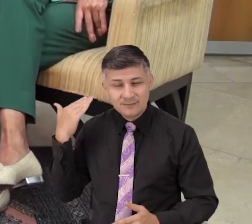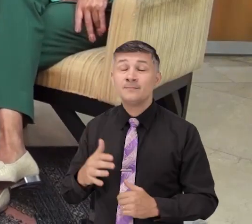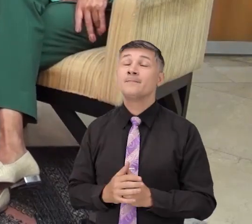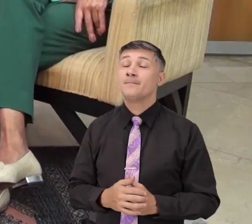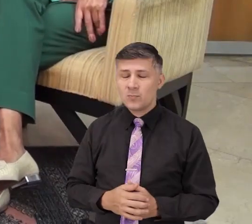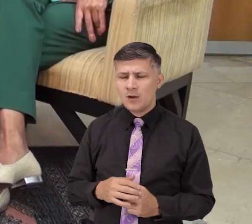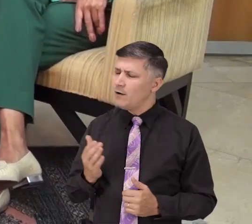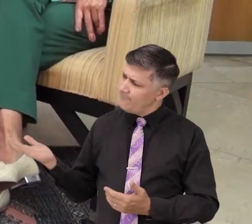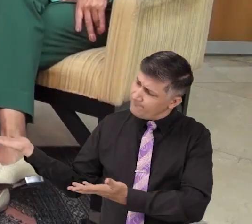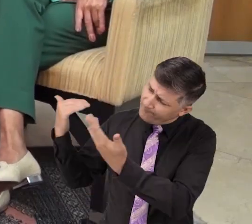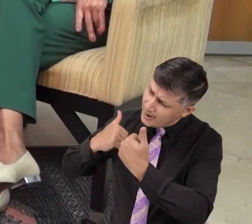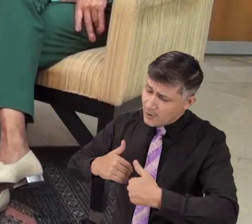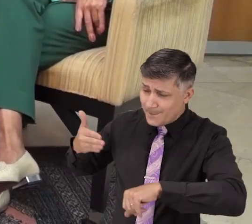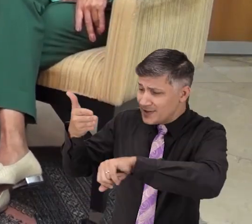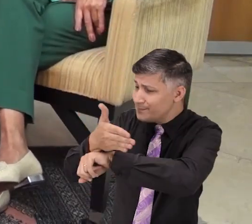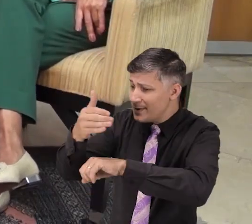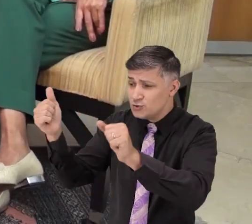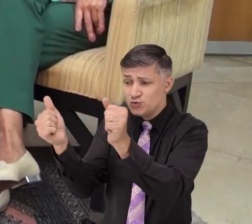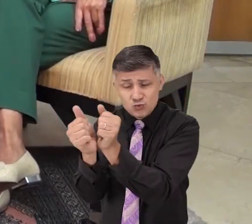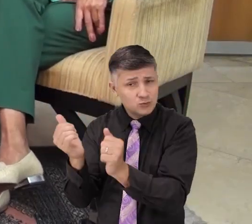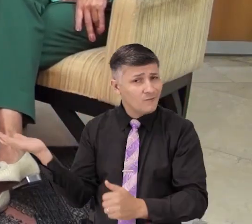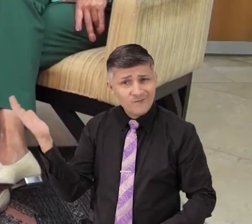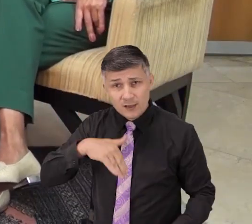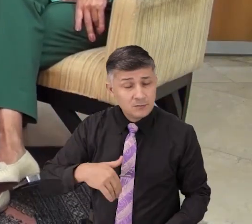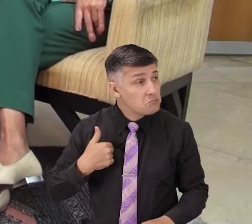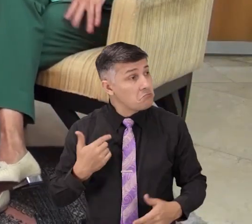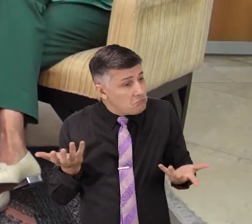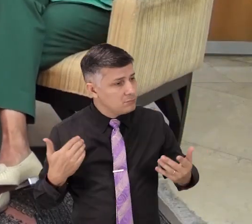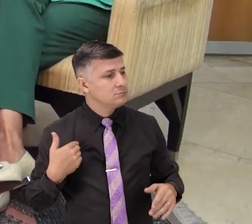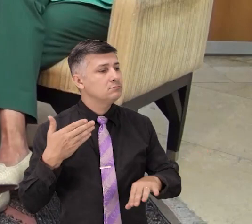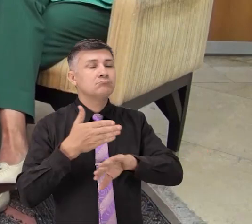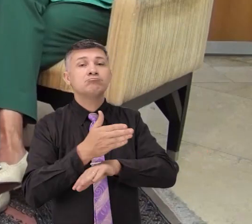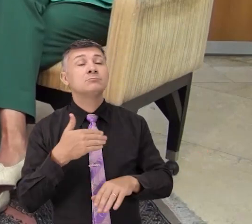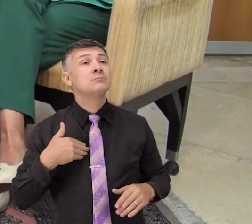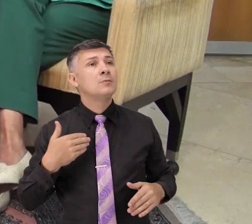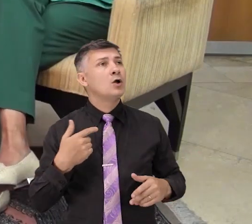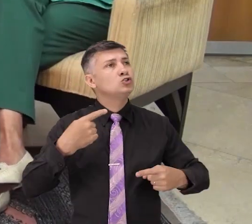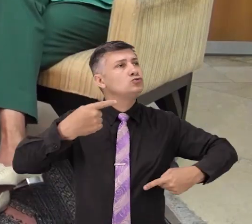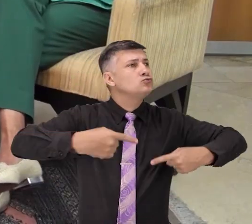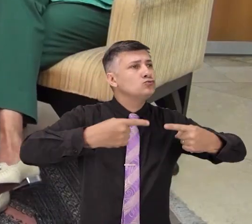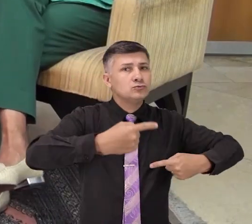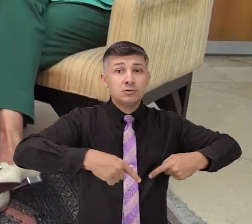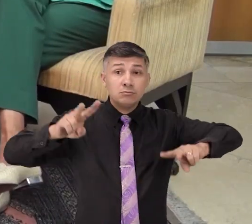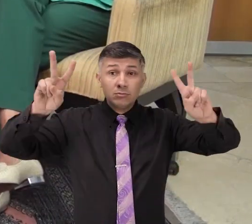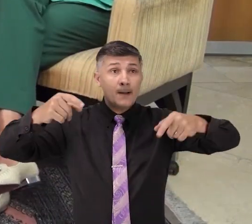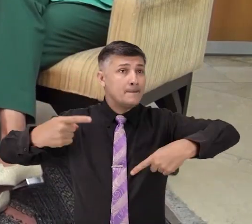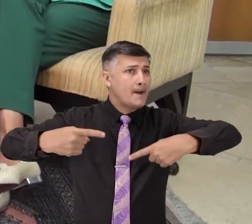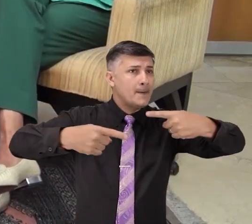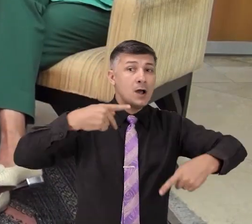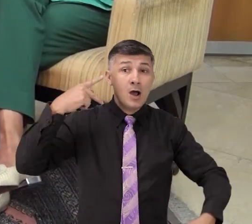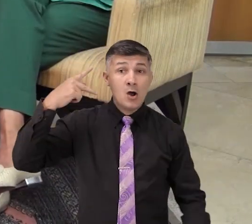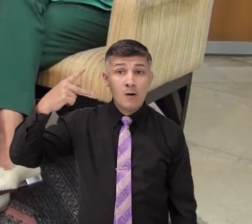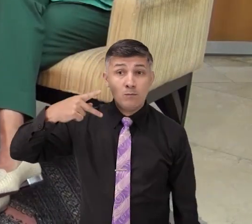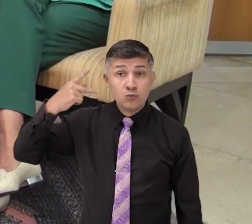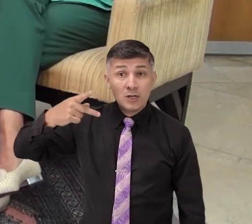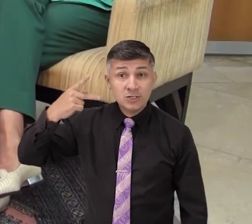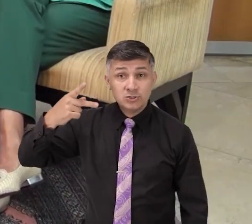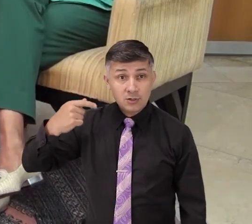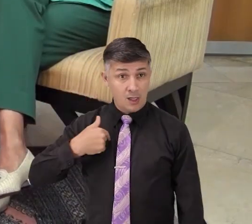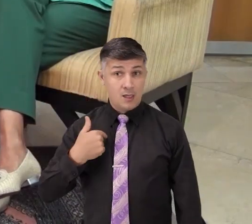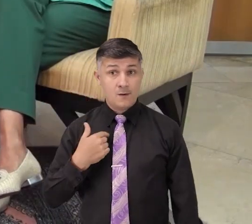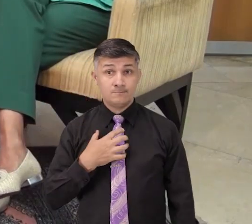não, vamos participar, acho que você tem que estar lá, estar junto conosco. E começamos a discutir. E na questão da discussão